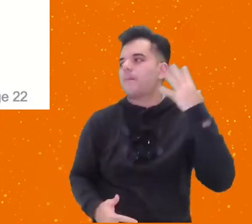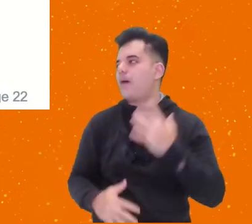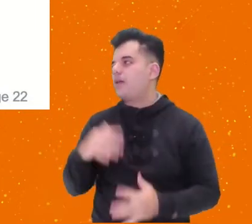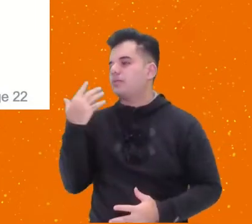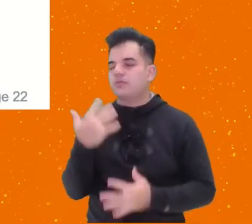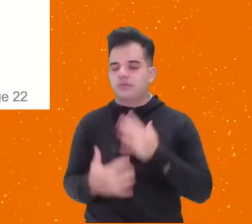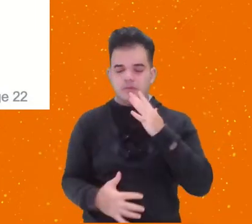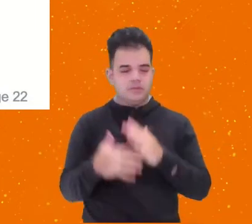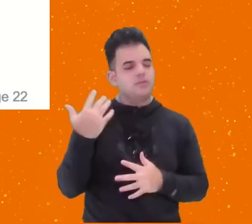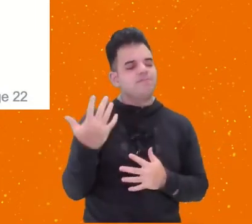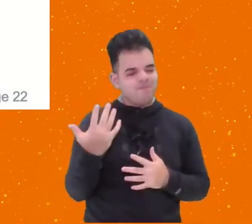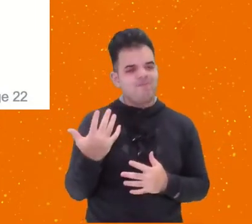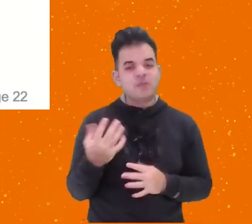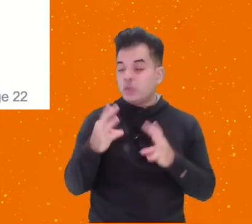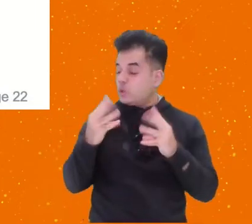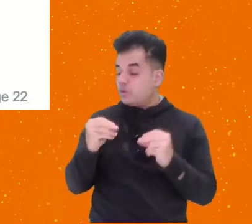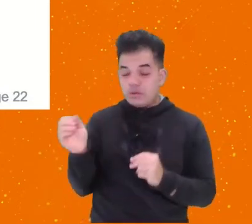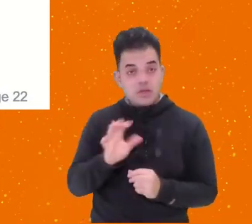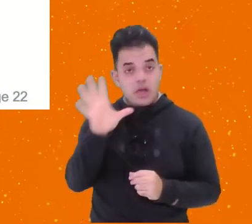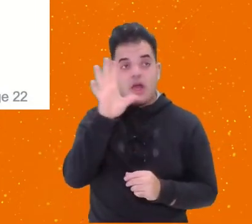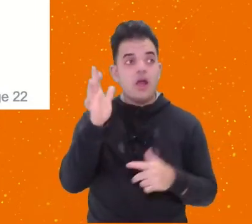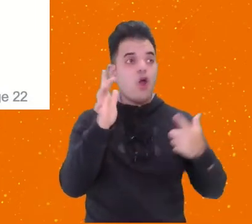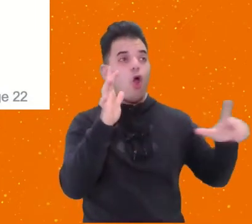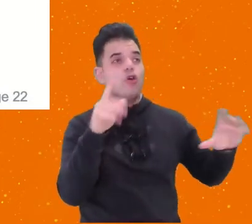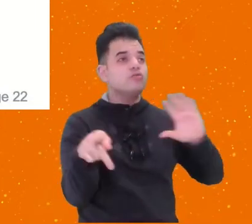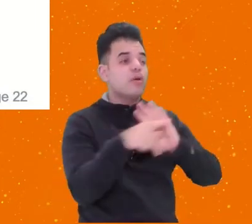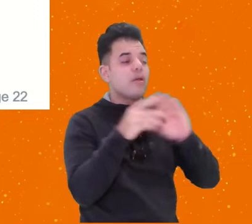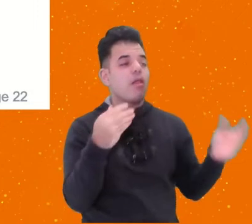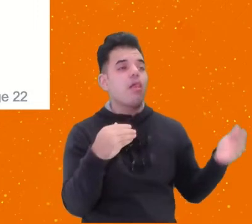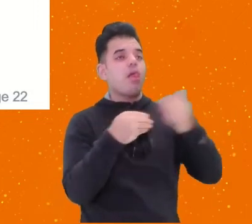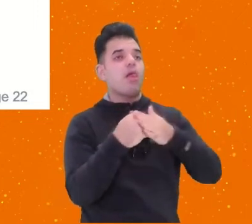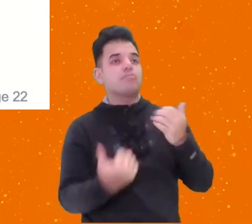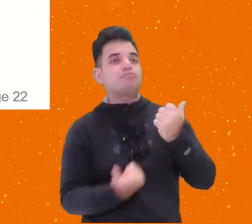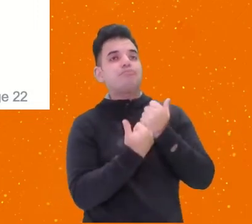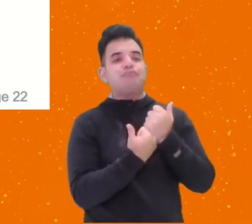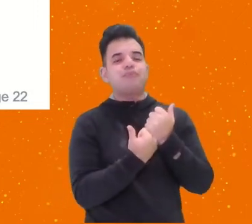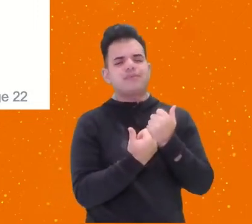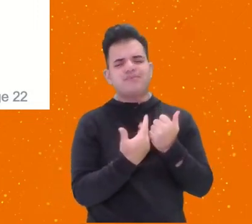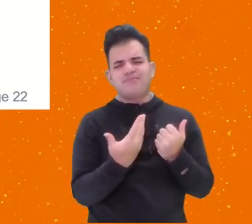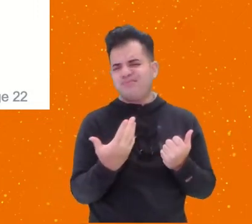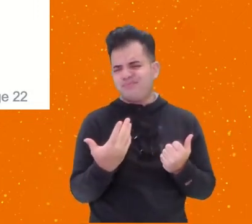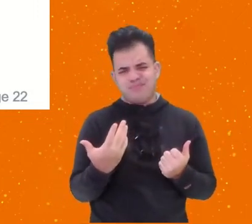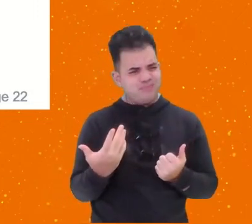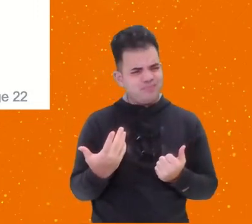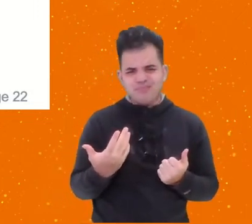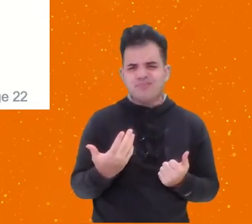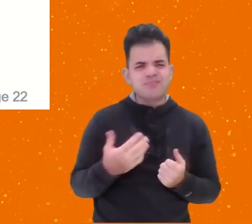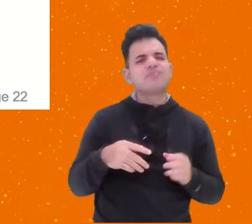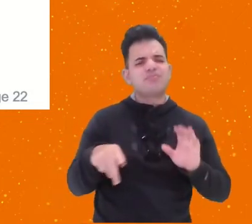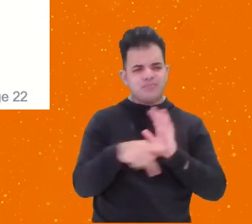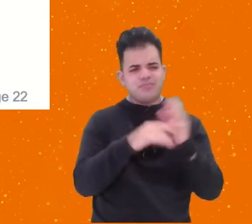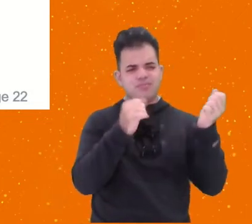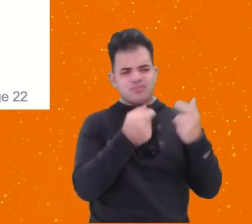super caro, não sei o que, larará, e depois vem um cara com filtro, Xing Ling, coloca na frente, Xing Ling, bem falando, né? Não,